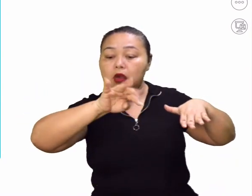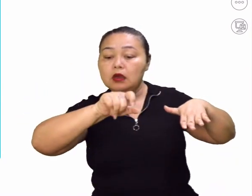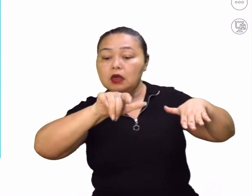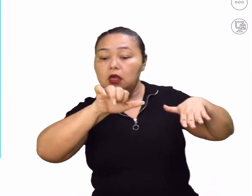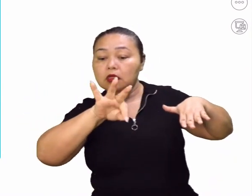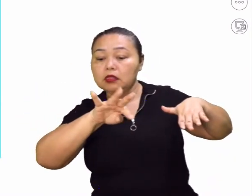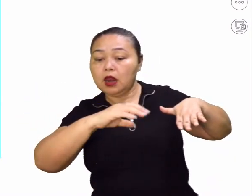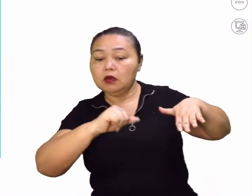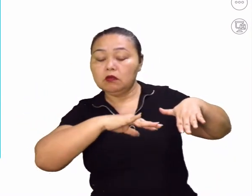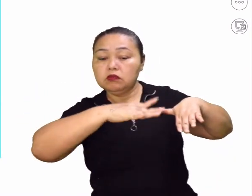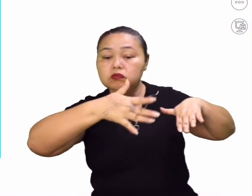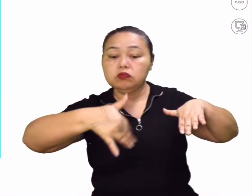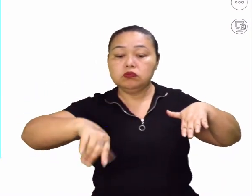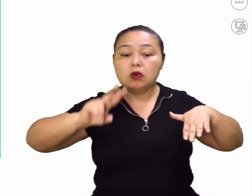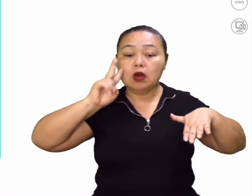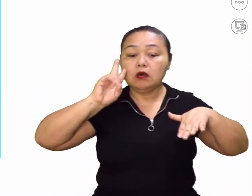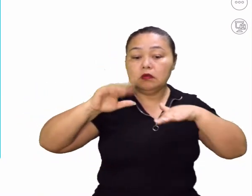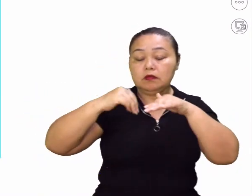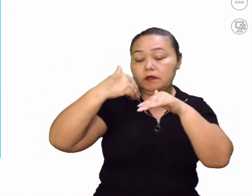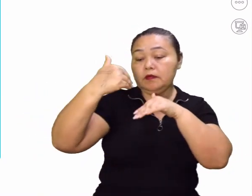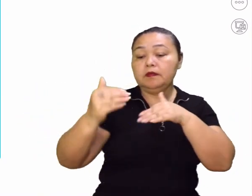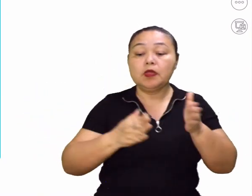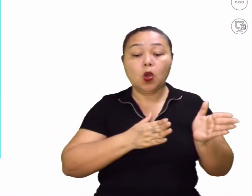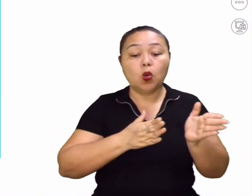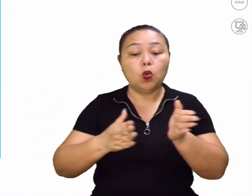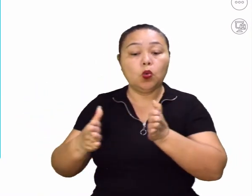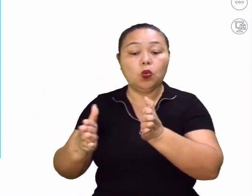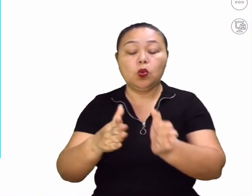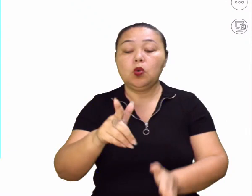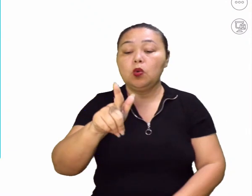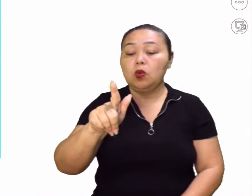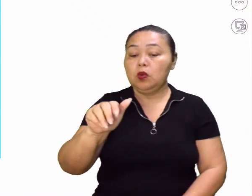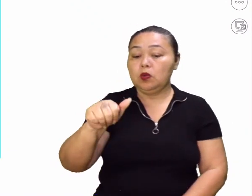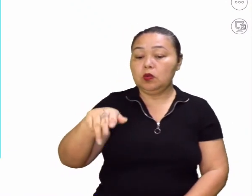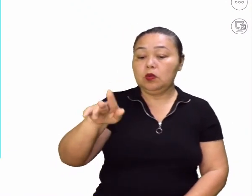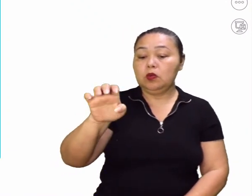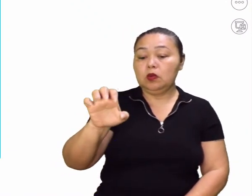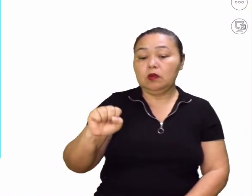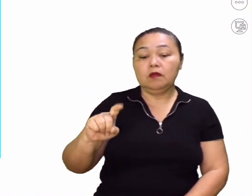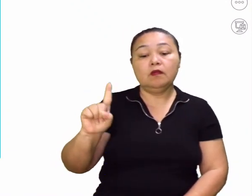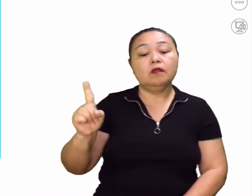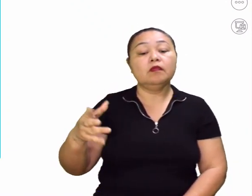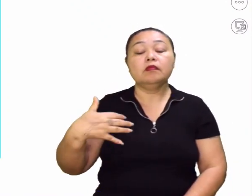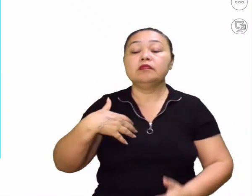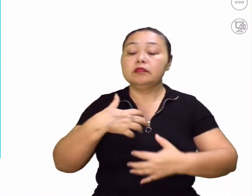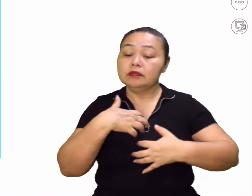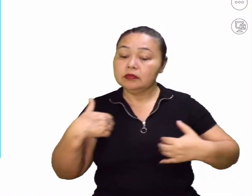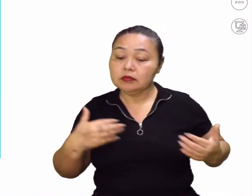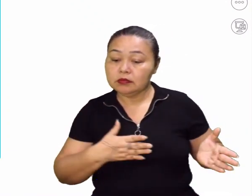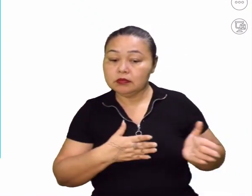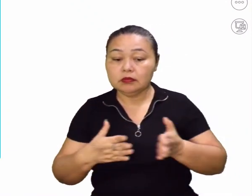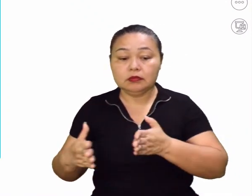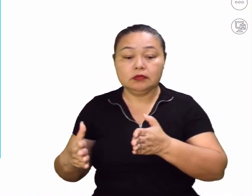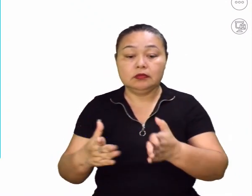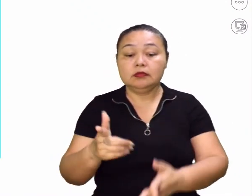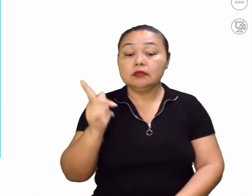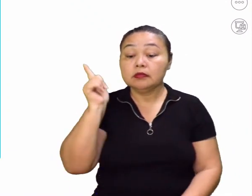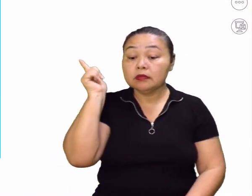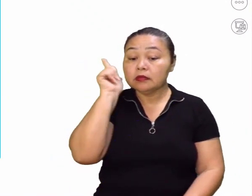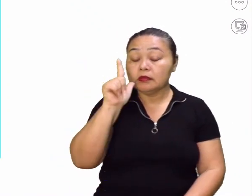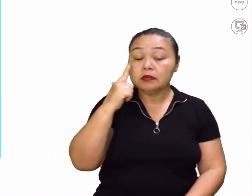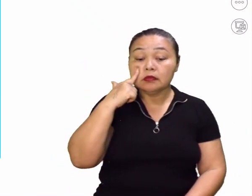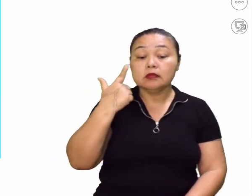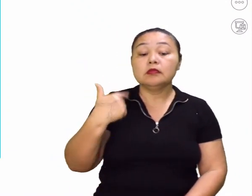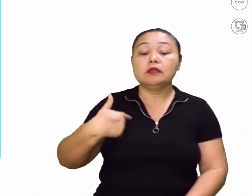consegue visualizar? Olha, o Rio Ganges, que até hoje ele tem essa dominação. Tigres. O Tigres, né? A gente consegue...